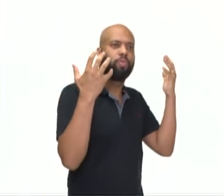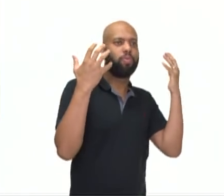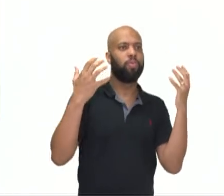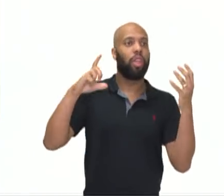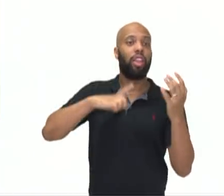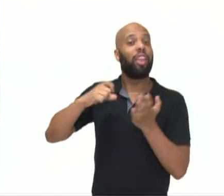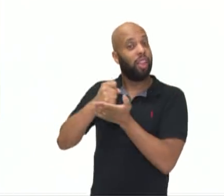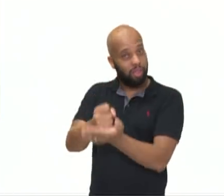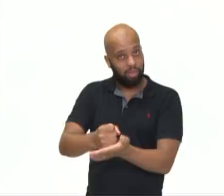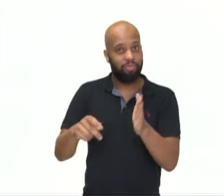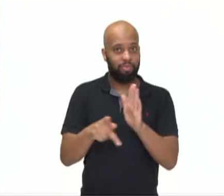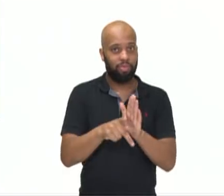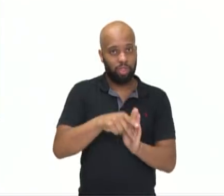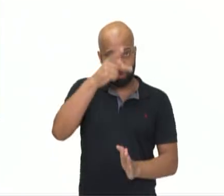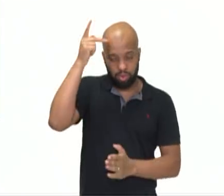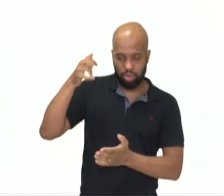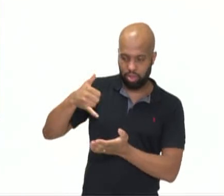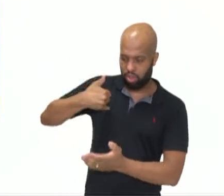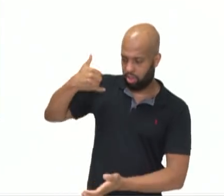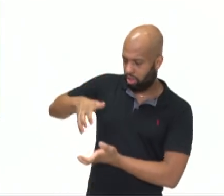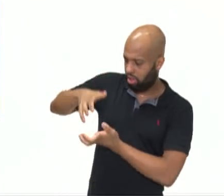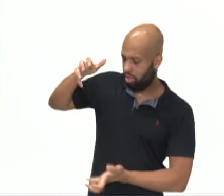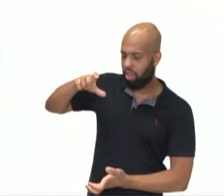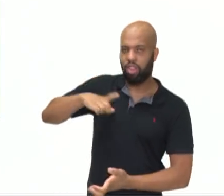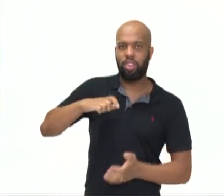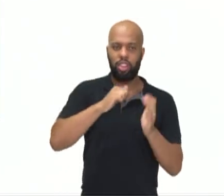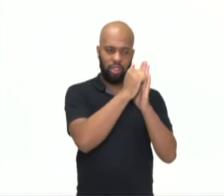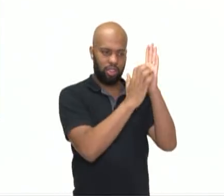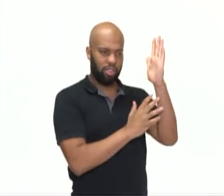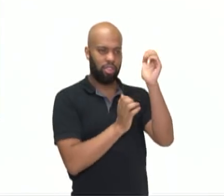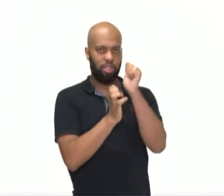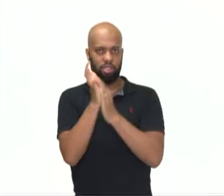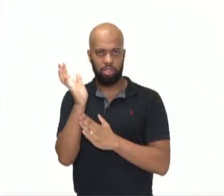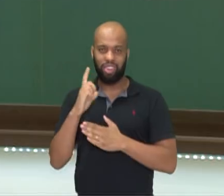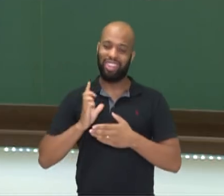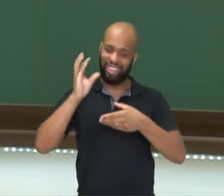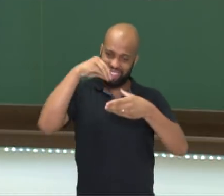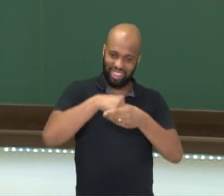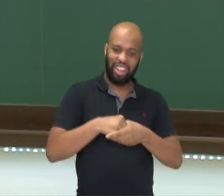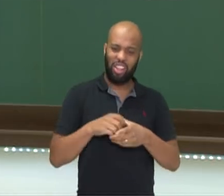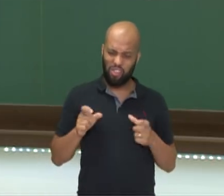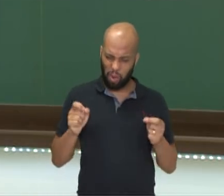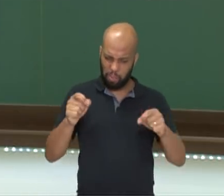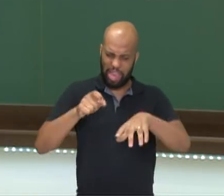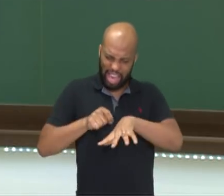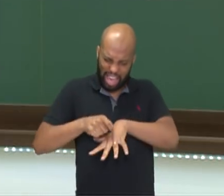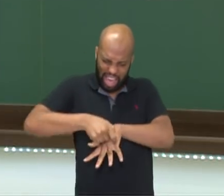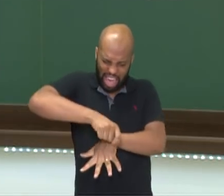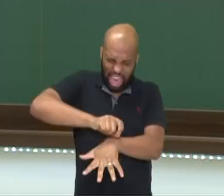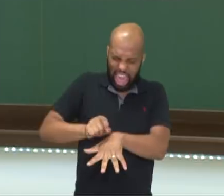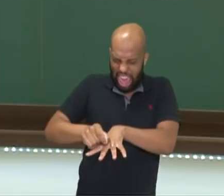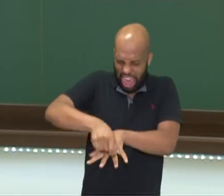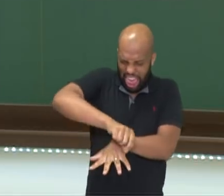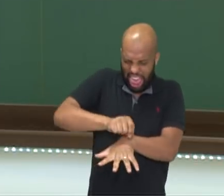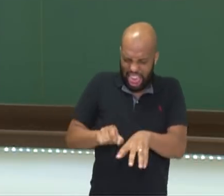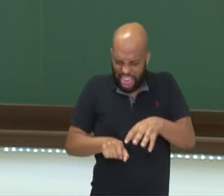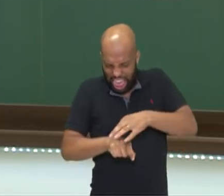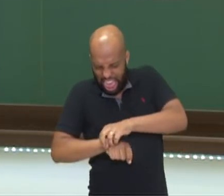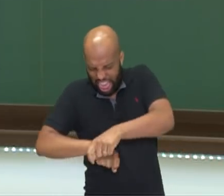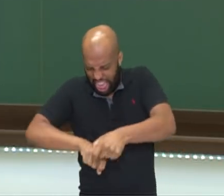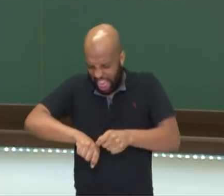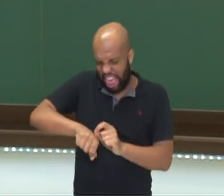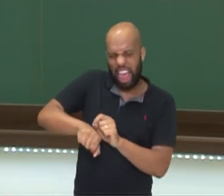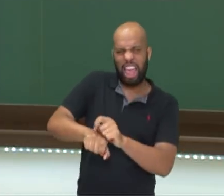mais velhos, com essas luvas feitas de palha, ricamente adornadas, e aí quanto mais corajoso ele